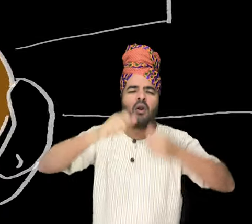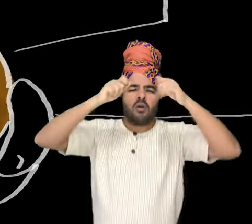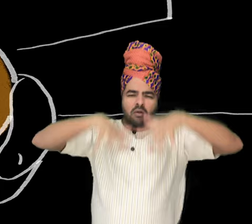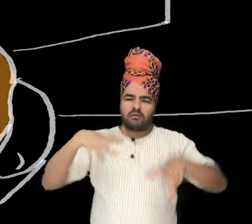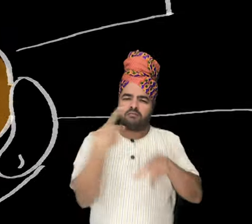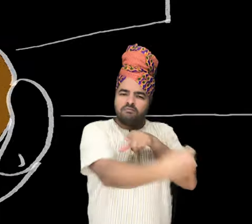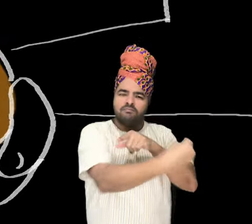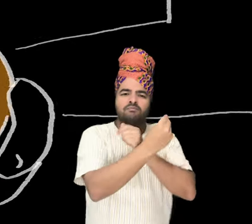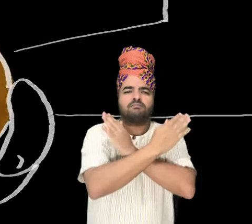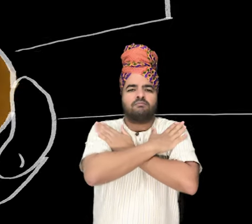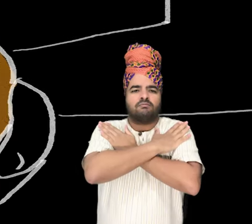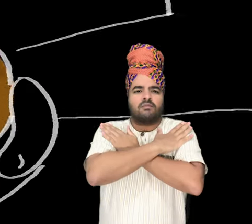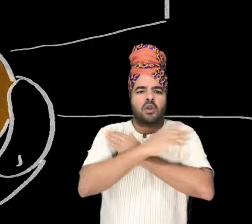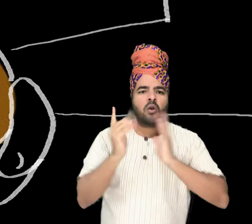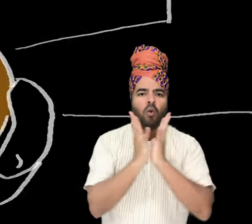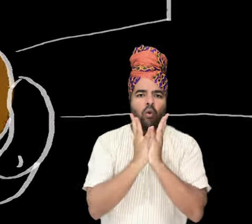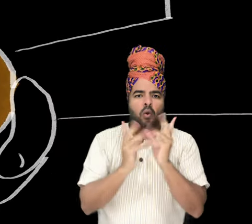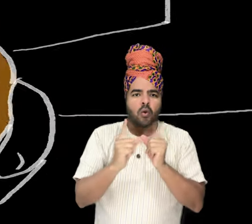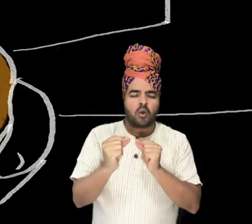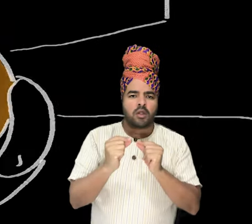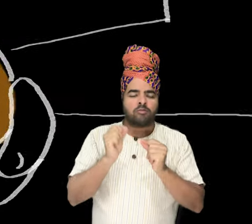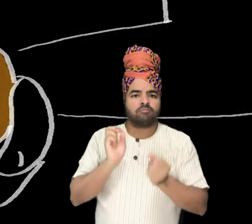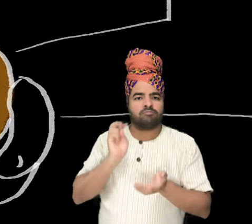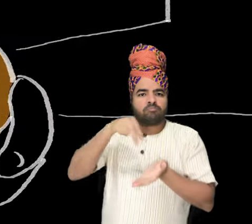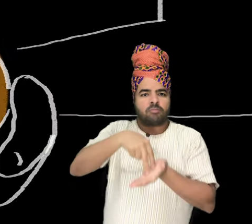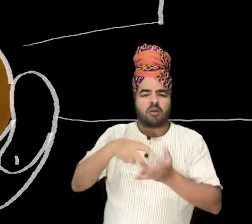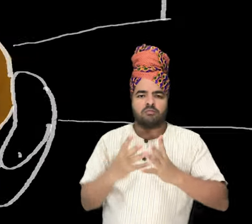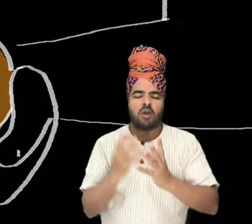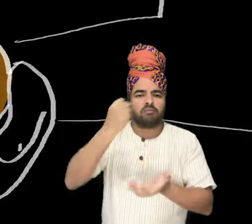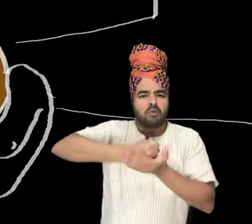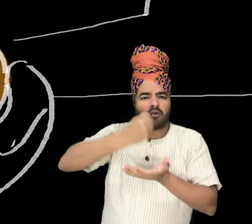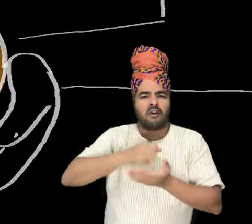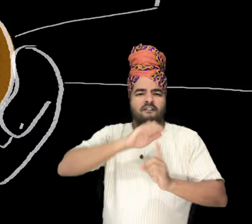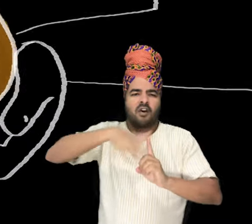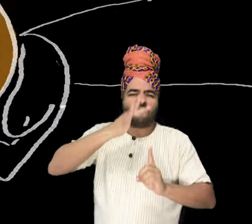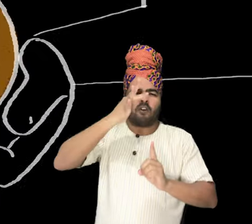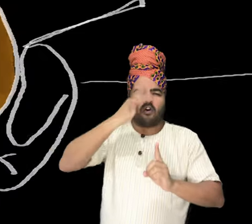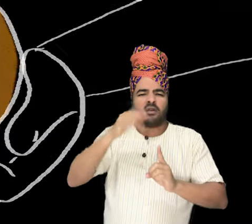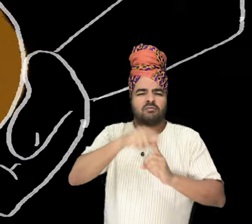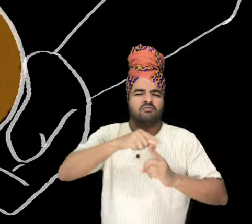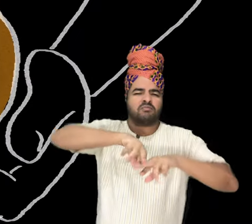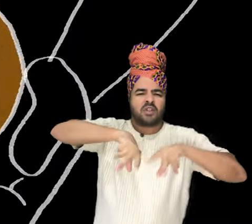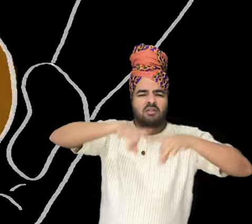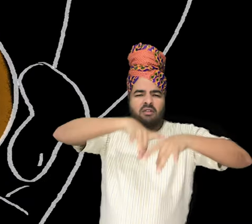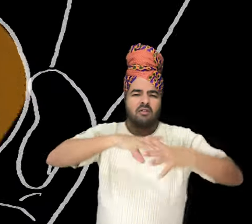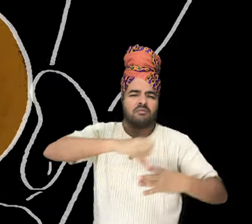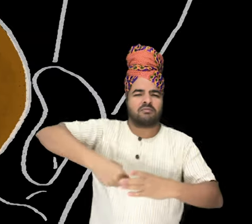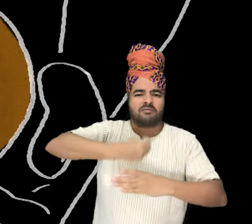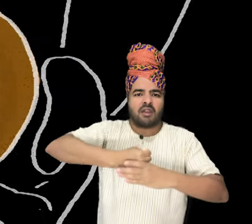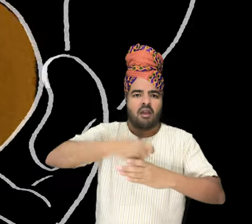ou sem a chega com seu preparo de ervas palavras e flores e sementes o sonho